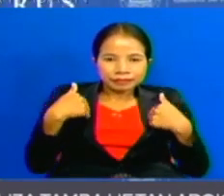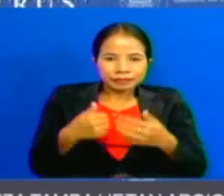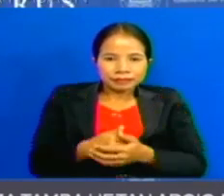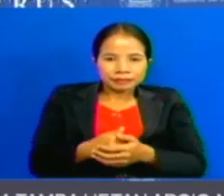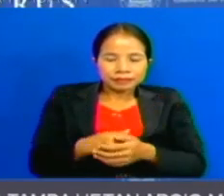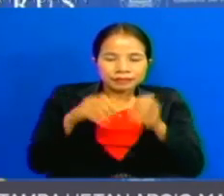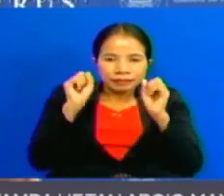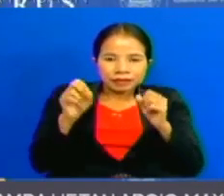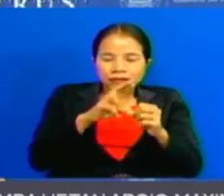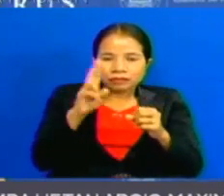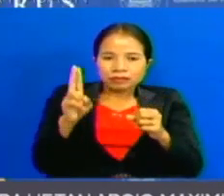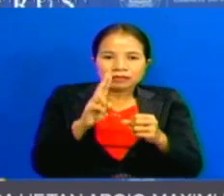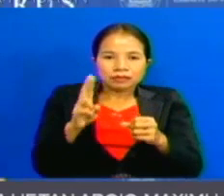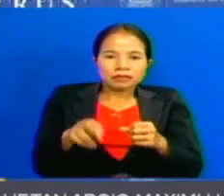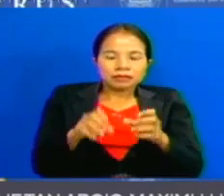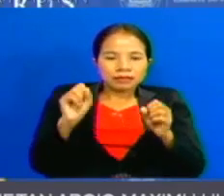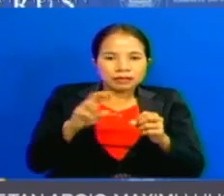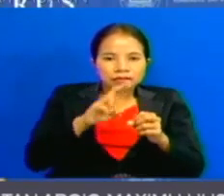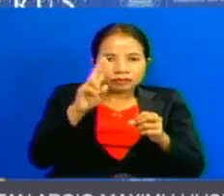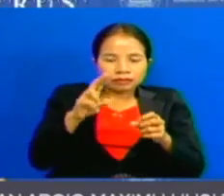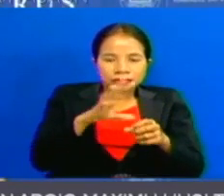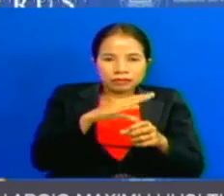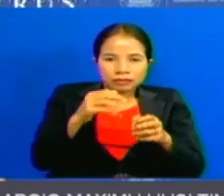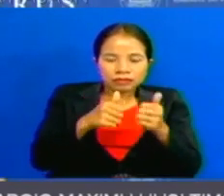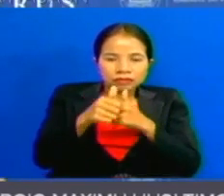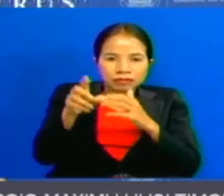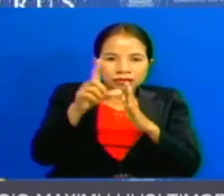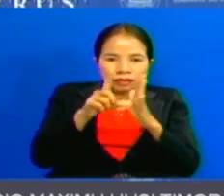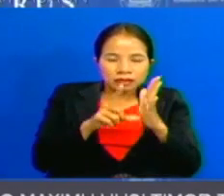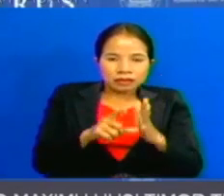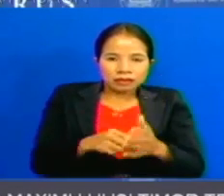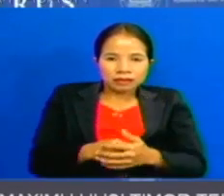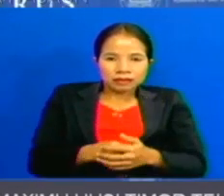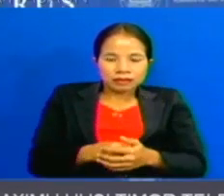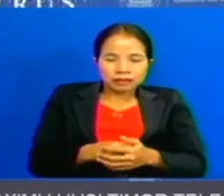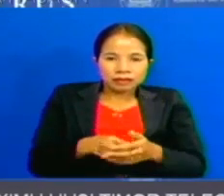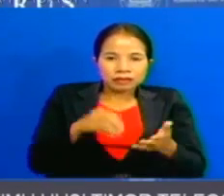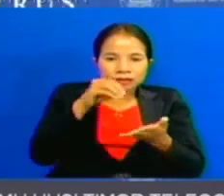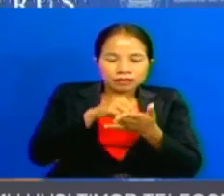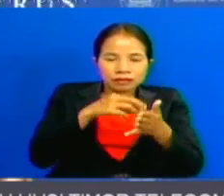Ita bele usa, ita se usa. No, tu ir decreto-lei de Nemos, tal requisito será, conabá,